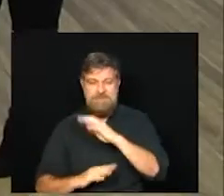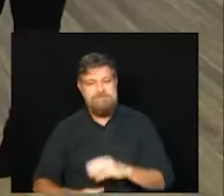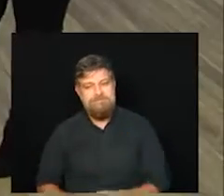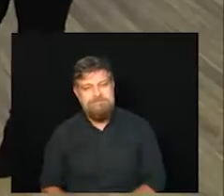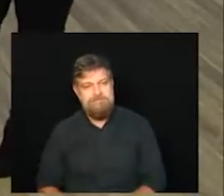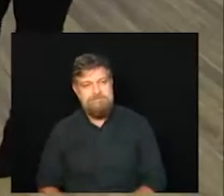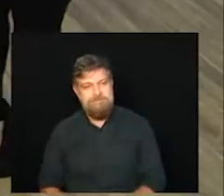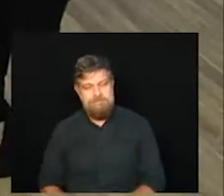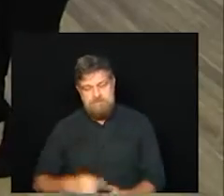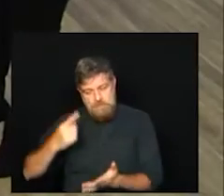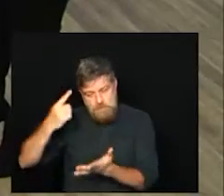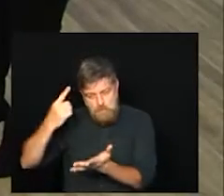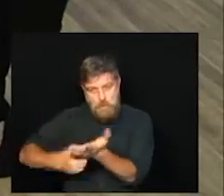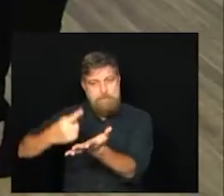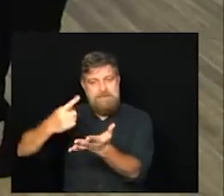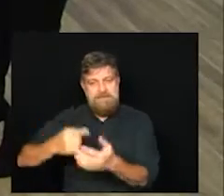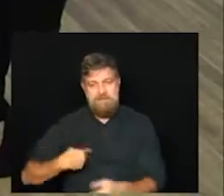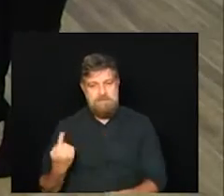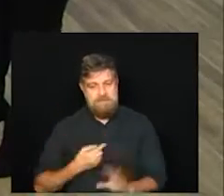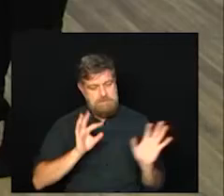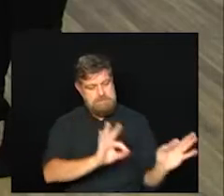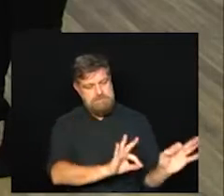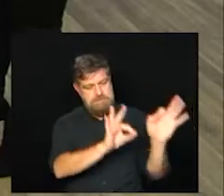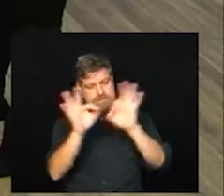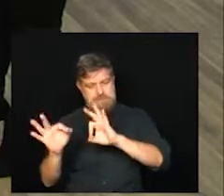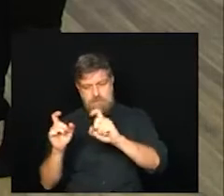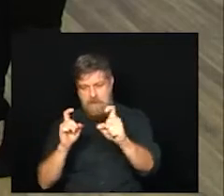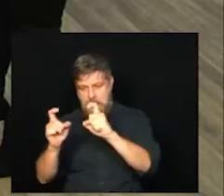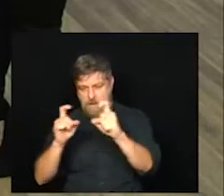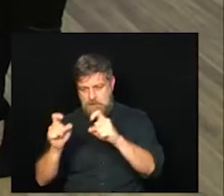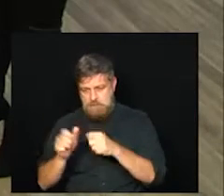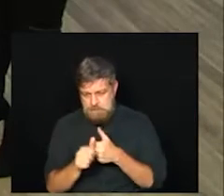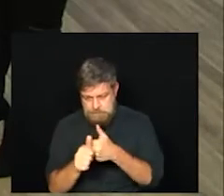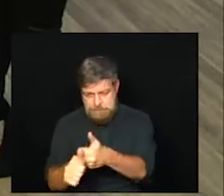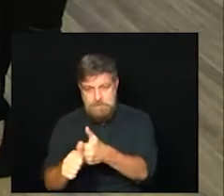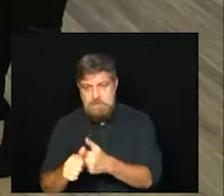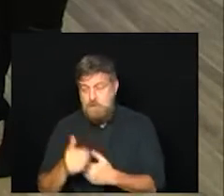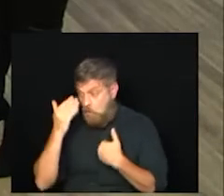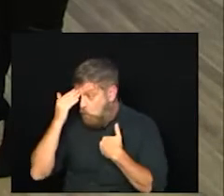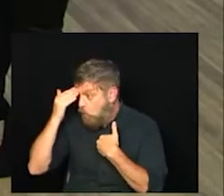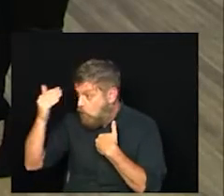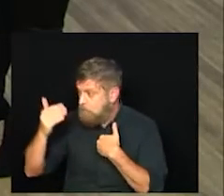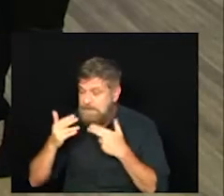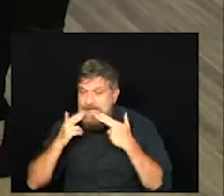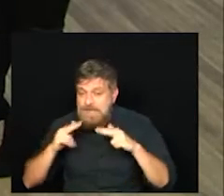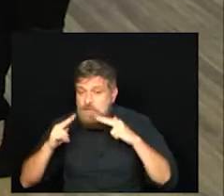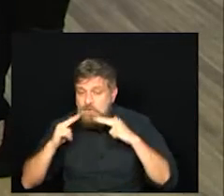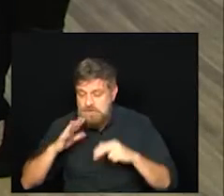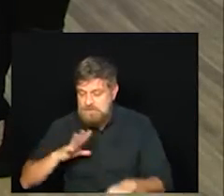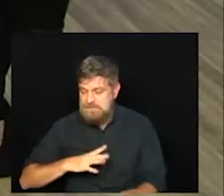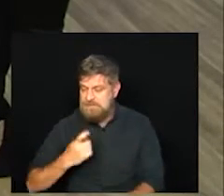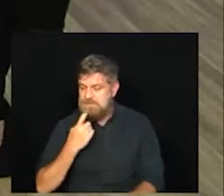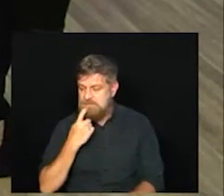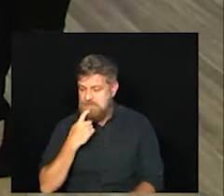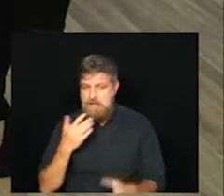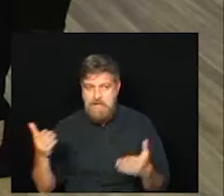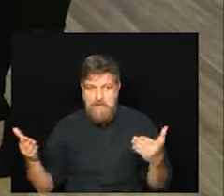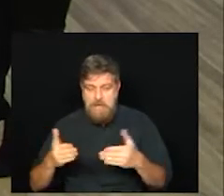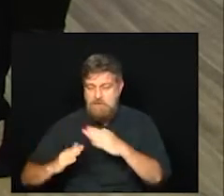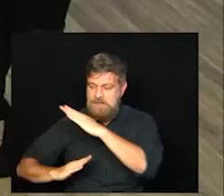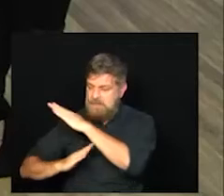Campinas. Combinado, então, acompanharemos mais uma reunião. Mirna Abreu, muito obrigado pelas notícias da Metrópole de Campinas, agora